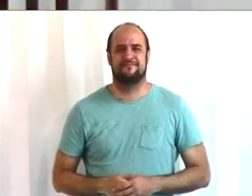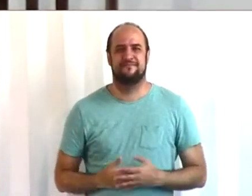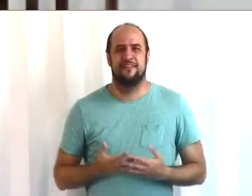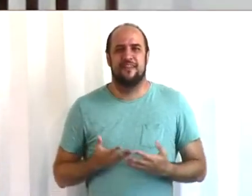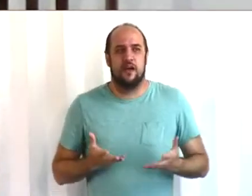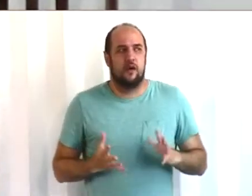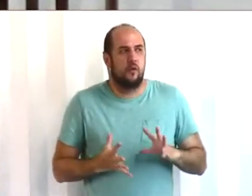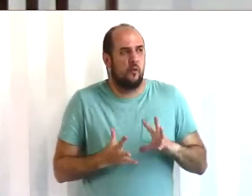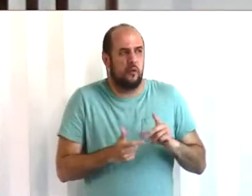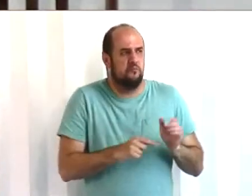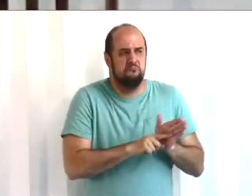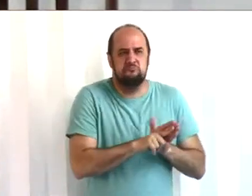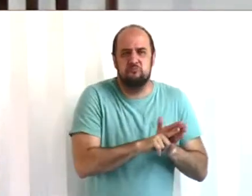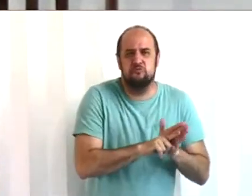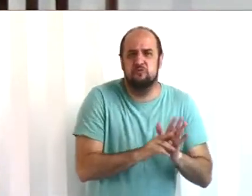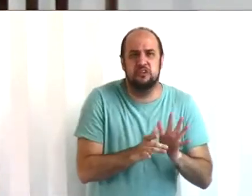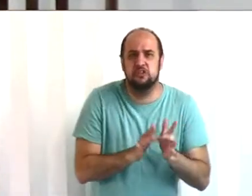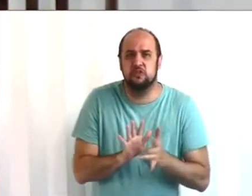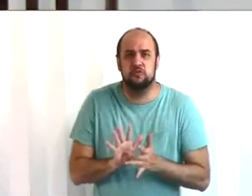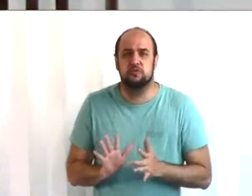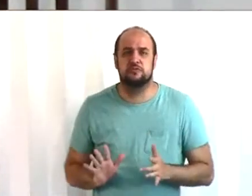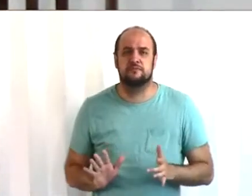A humanidade não o procura mais.